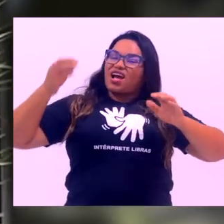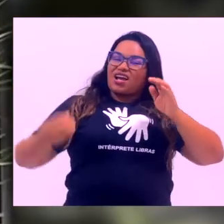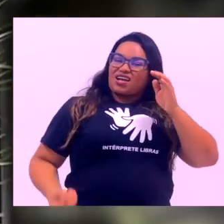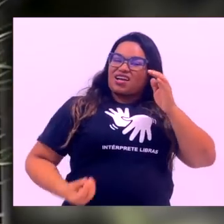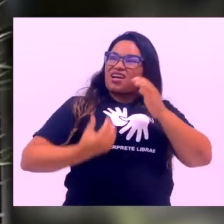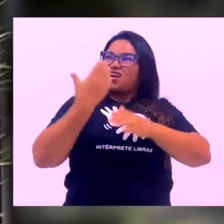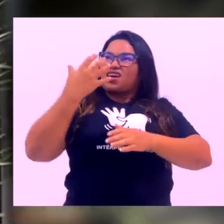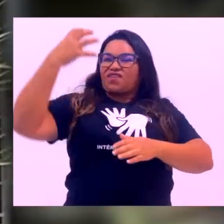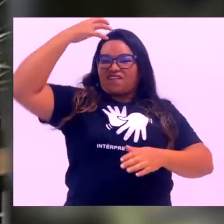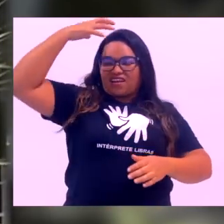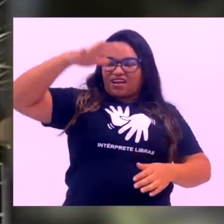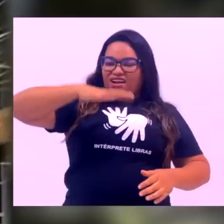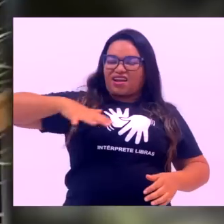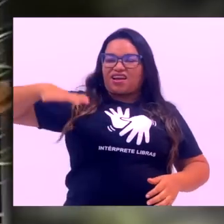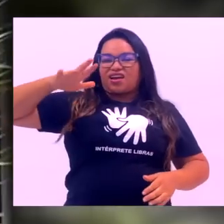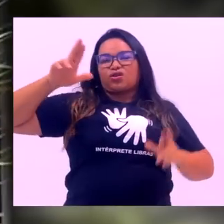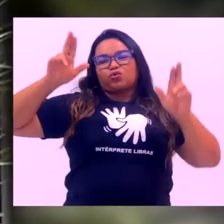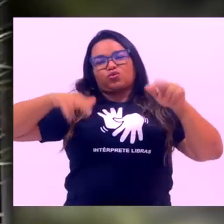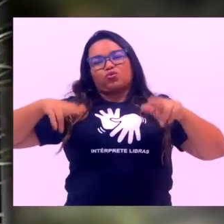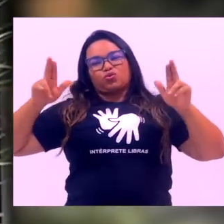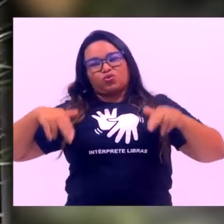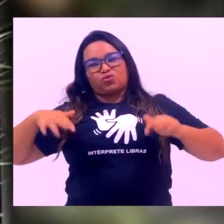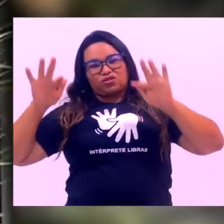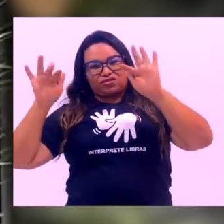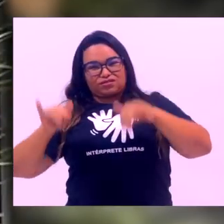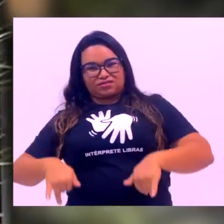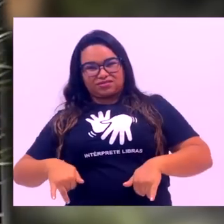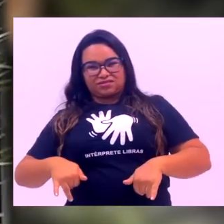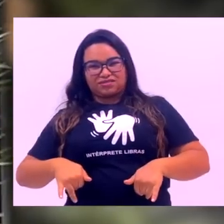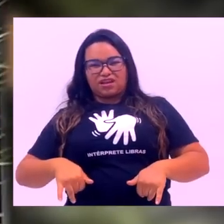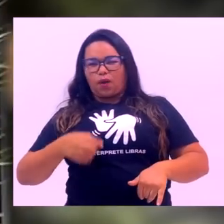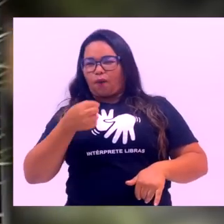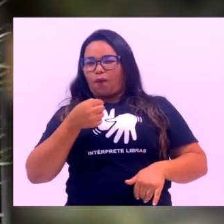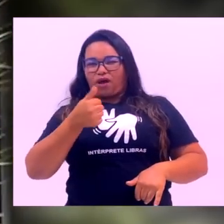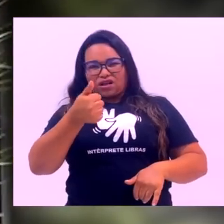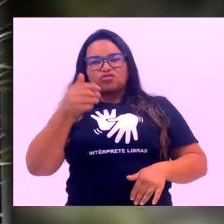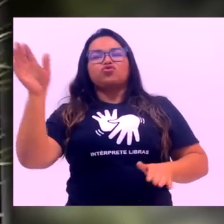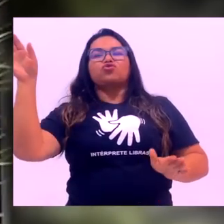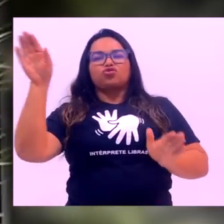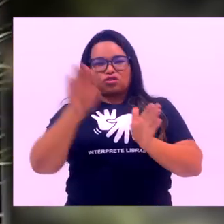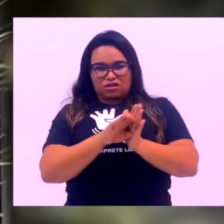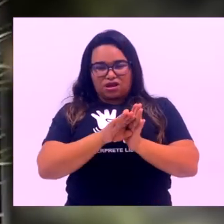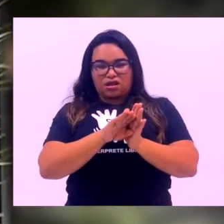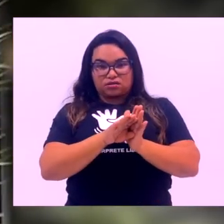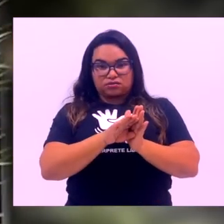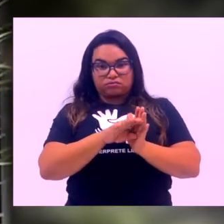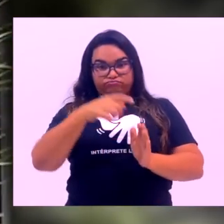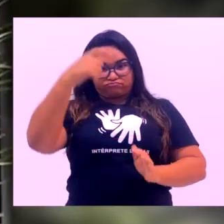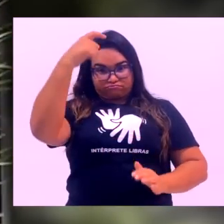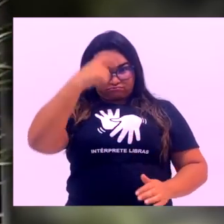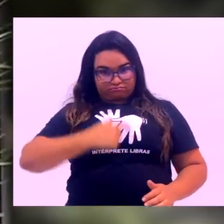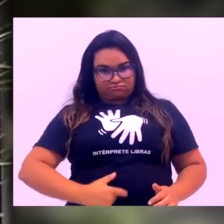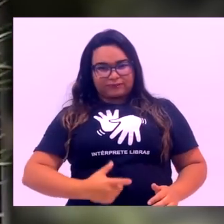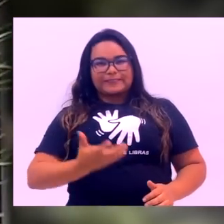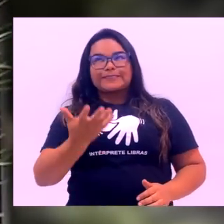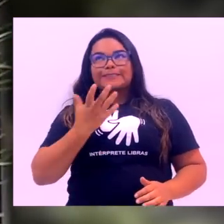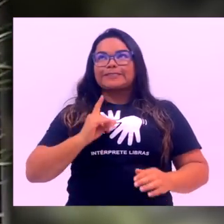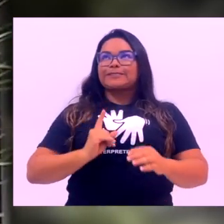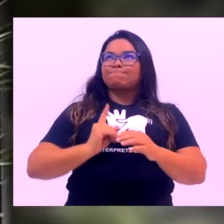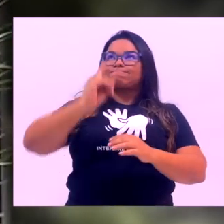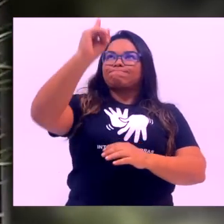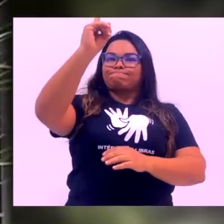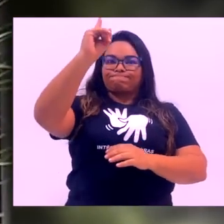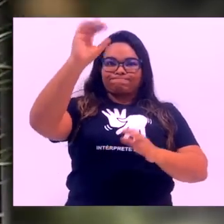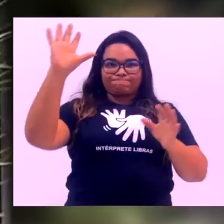um reino que não será jamais destruído, e este reino está às portas, e da minha parte, eu quero